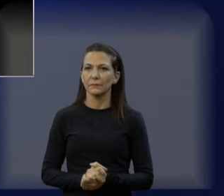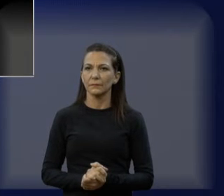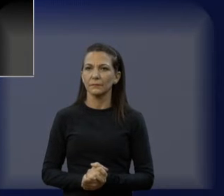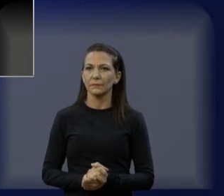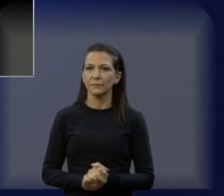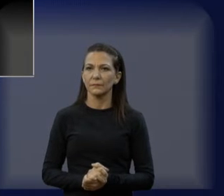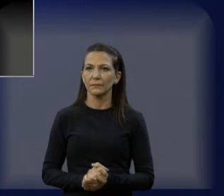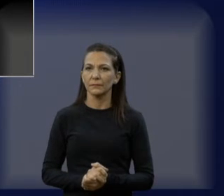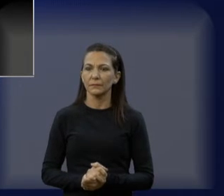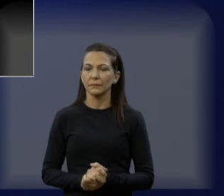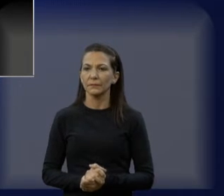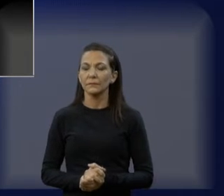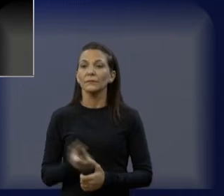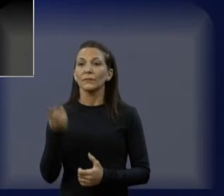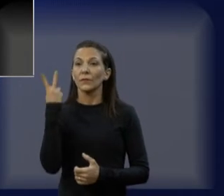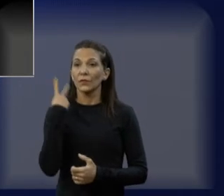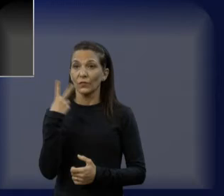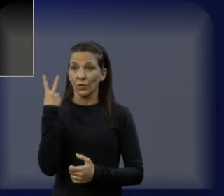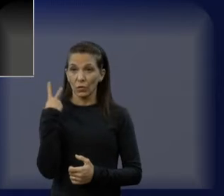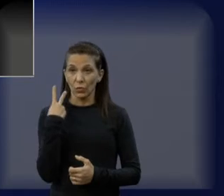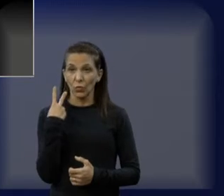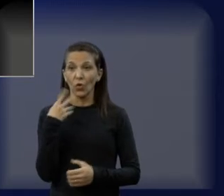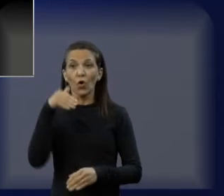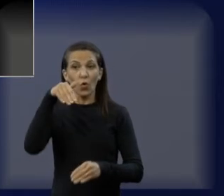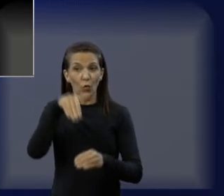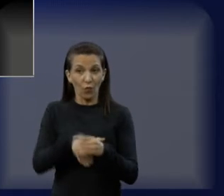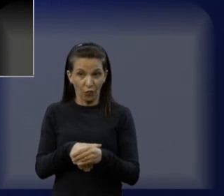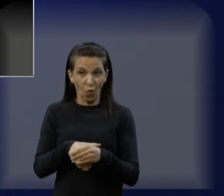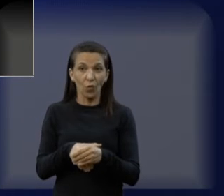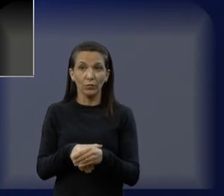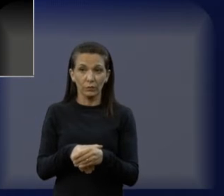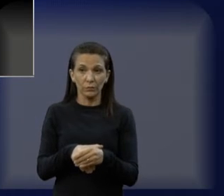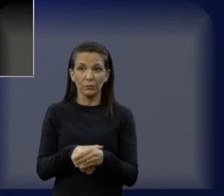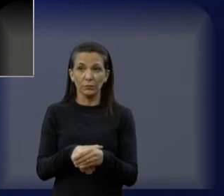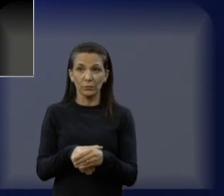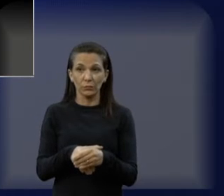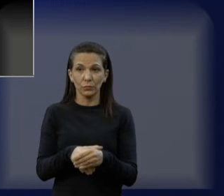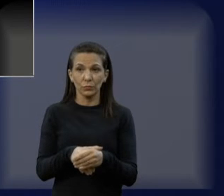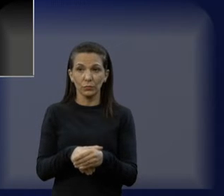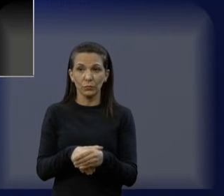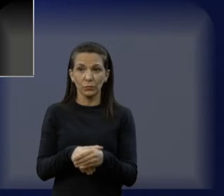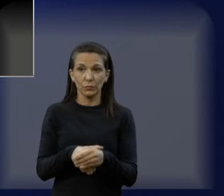e é algum Vereador vai corrigir o voto ou não